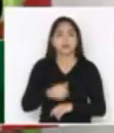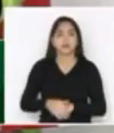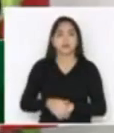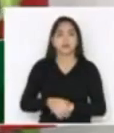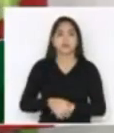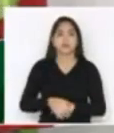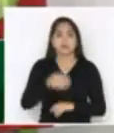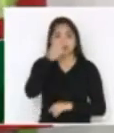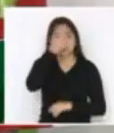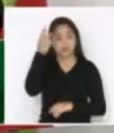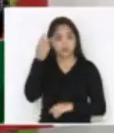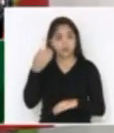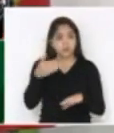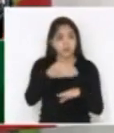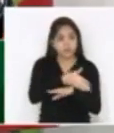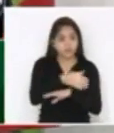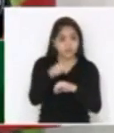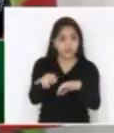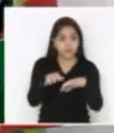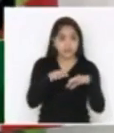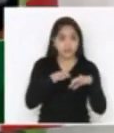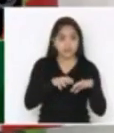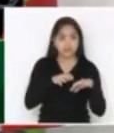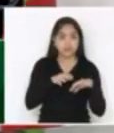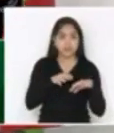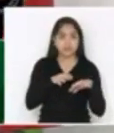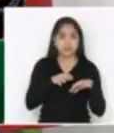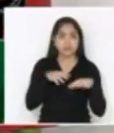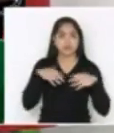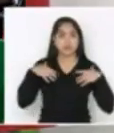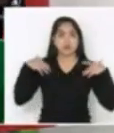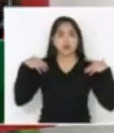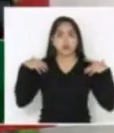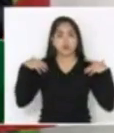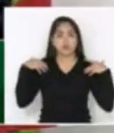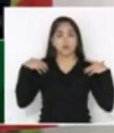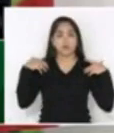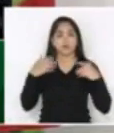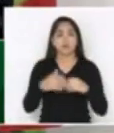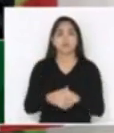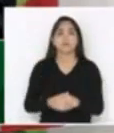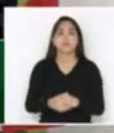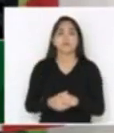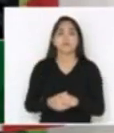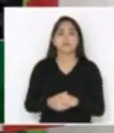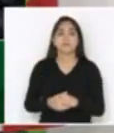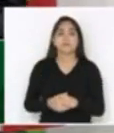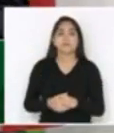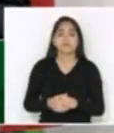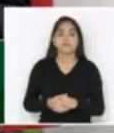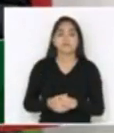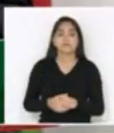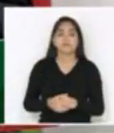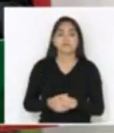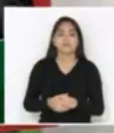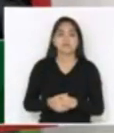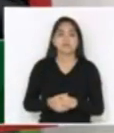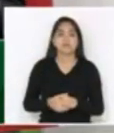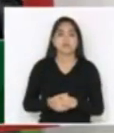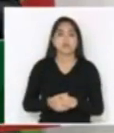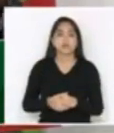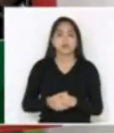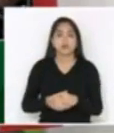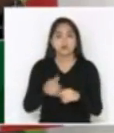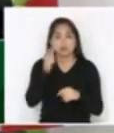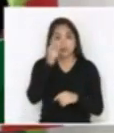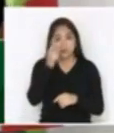visitante que dão a honra de prestigiar o parlamento na tarde de hoje, vieram prestigiar e vieram